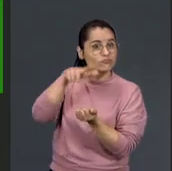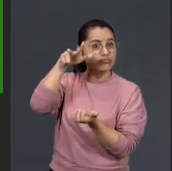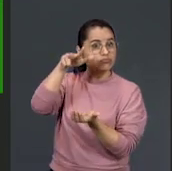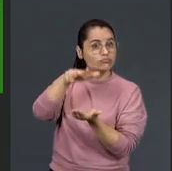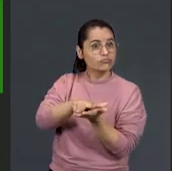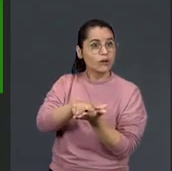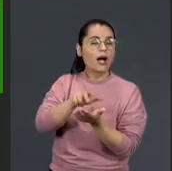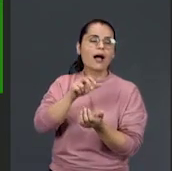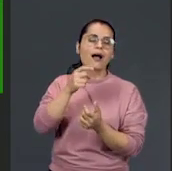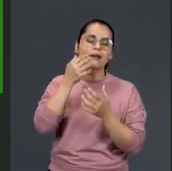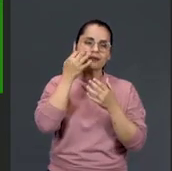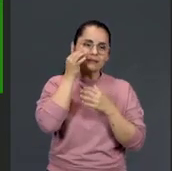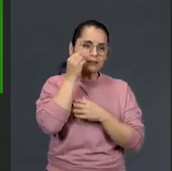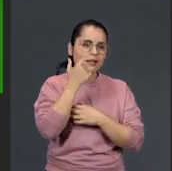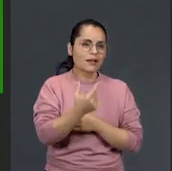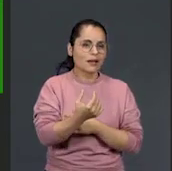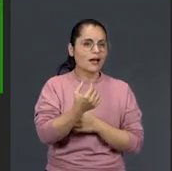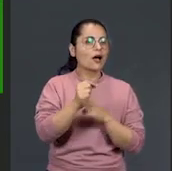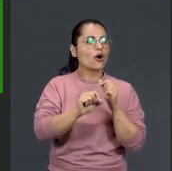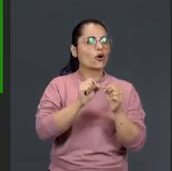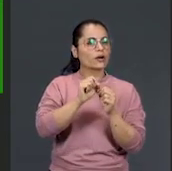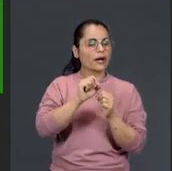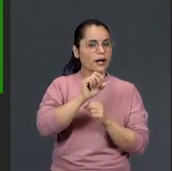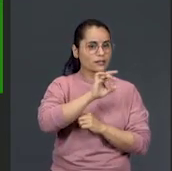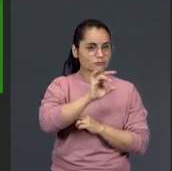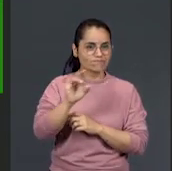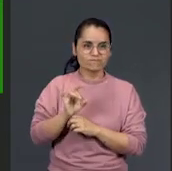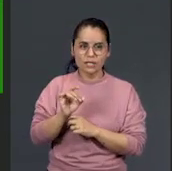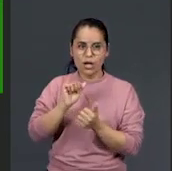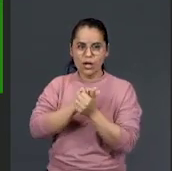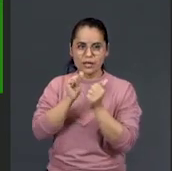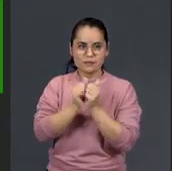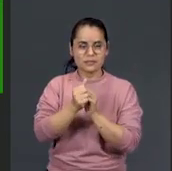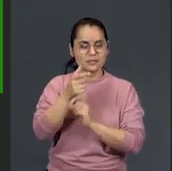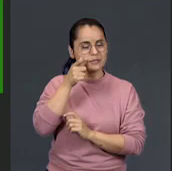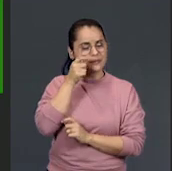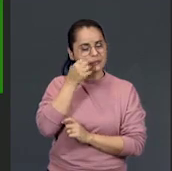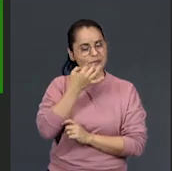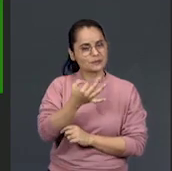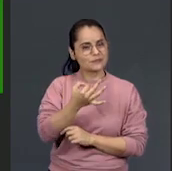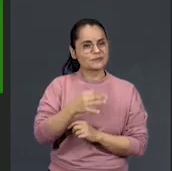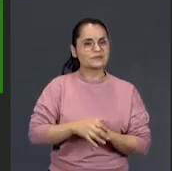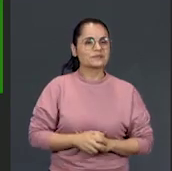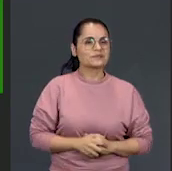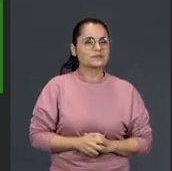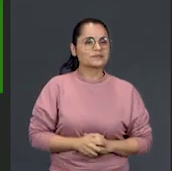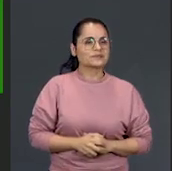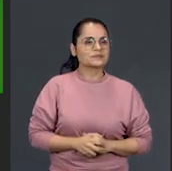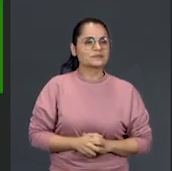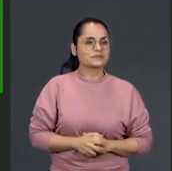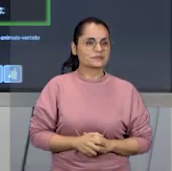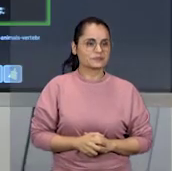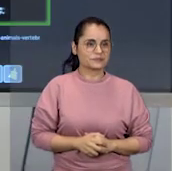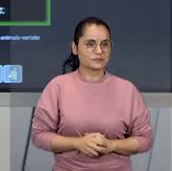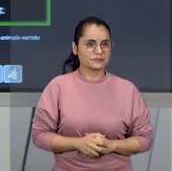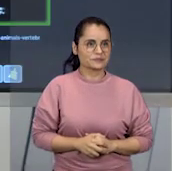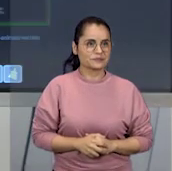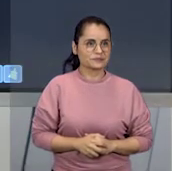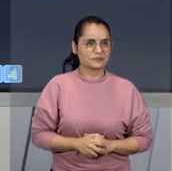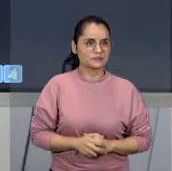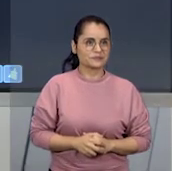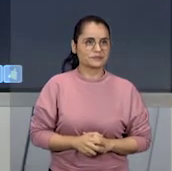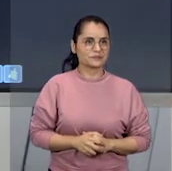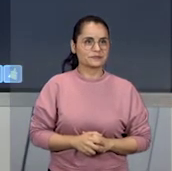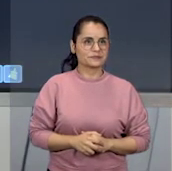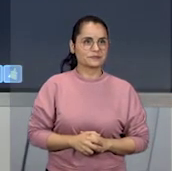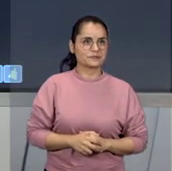Adaptação interessante aí, tá? Da ave e dos anfíbios, aí mostrando o esqueleto aí deles.